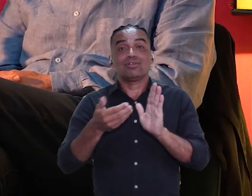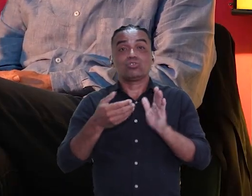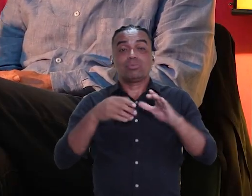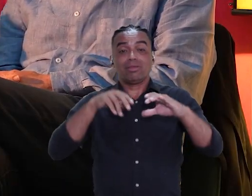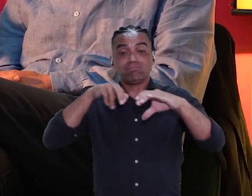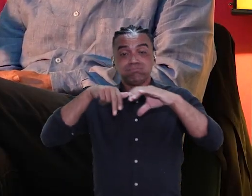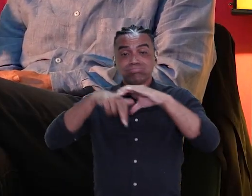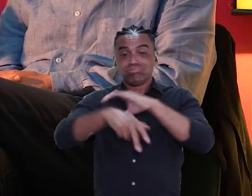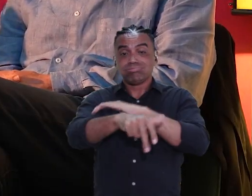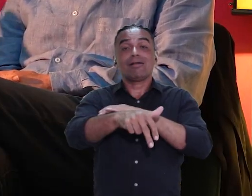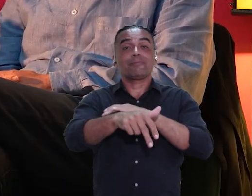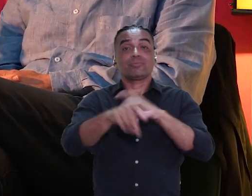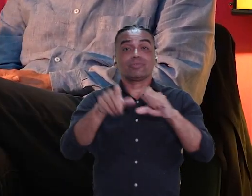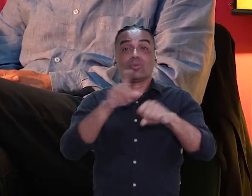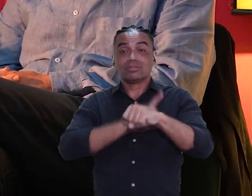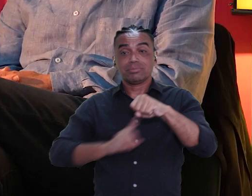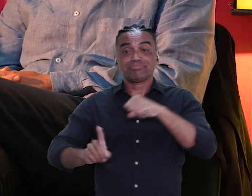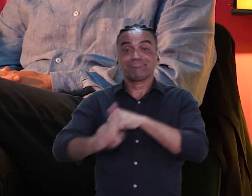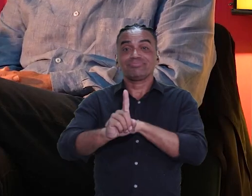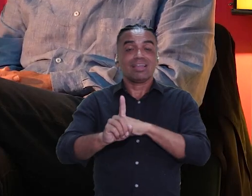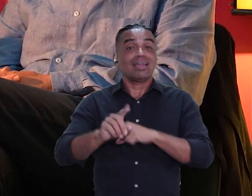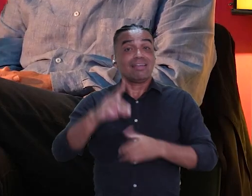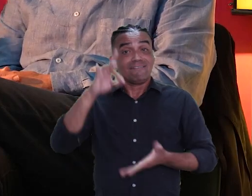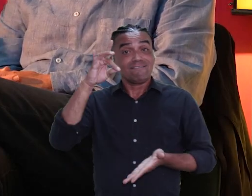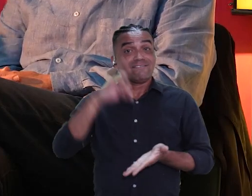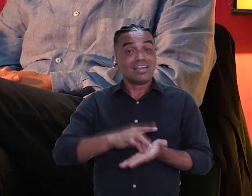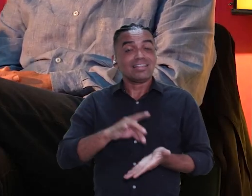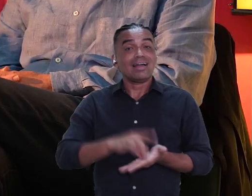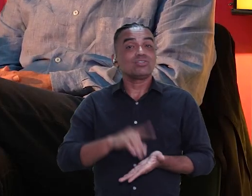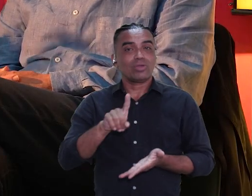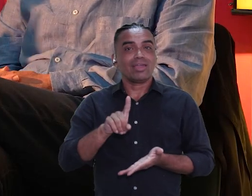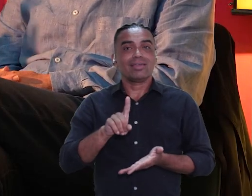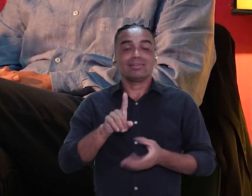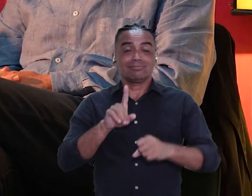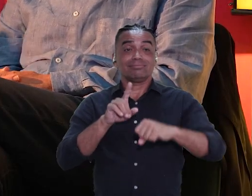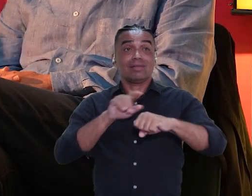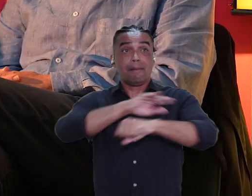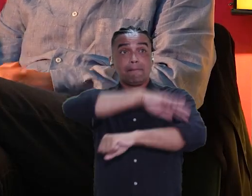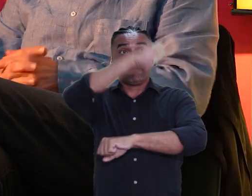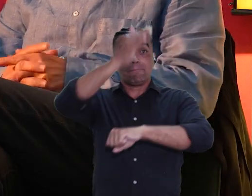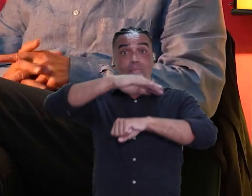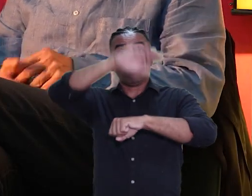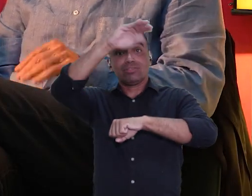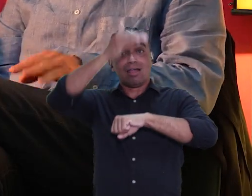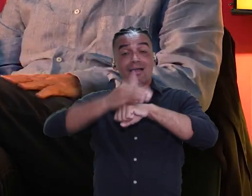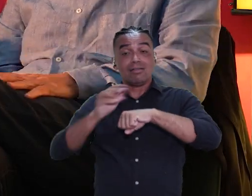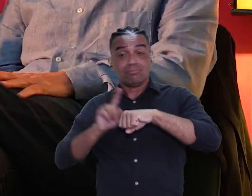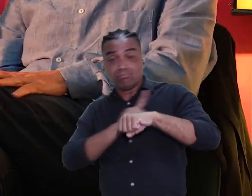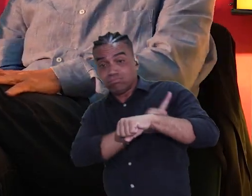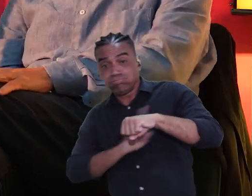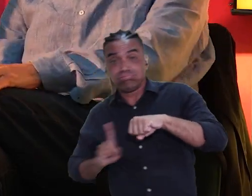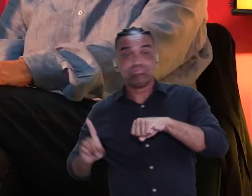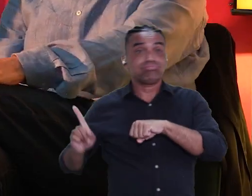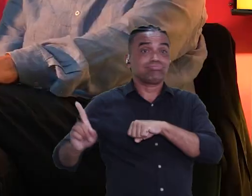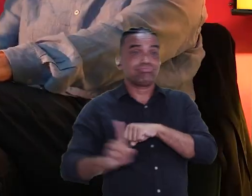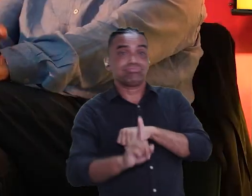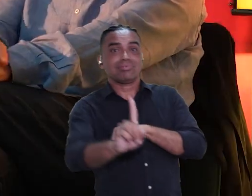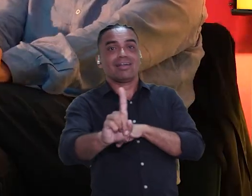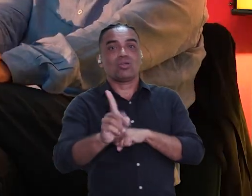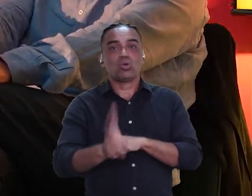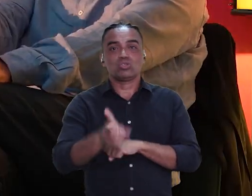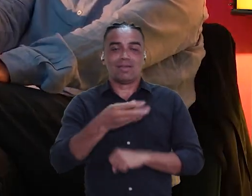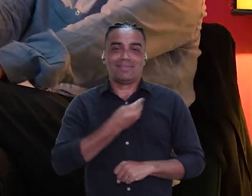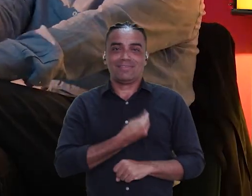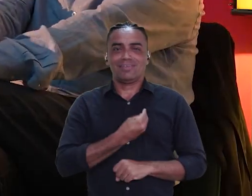é sobre fazer um túnel, é sobre efetivamente contornar e seguir, né?